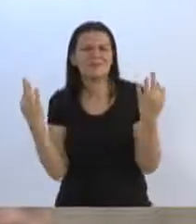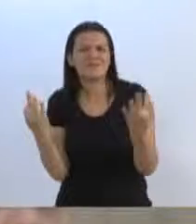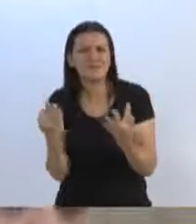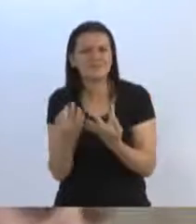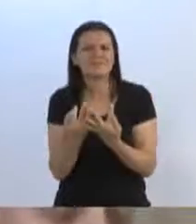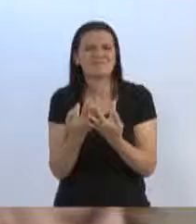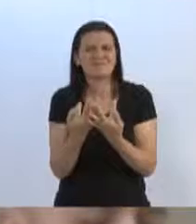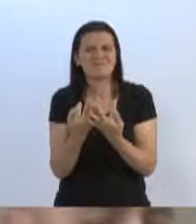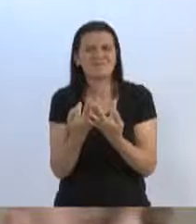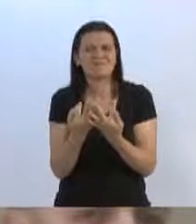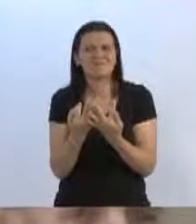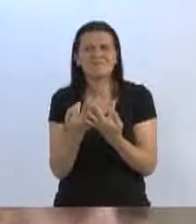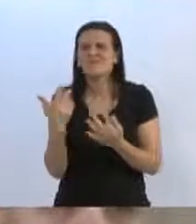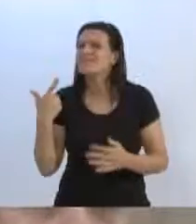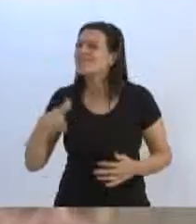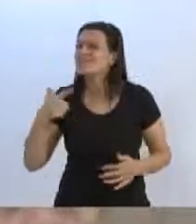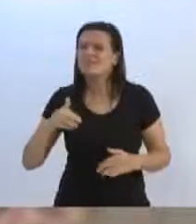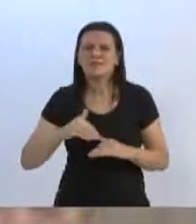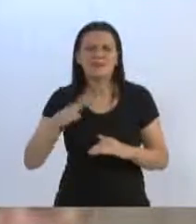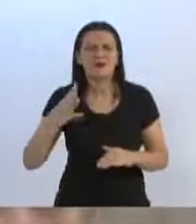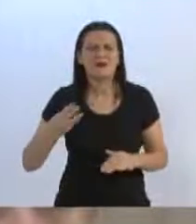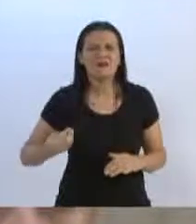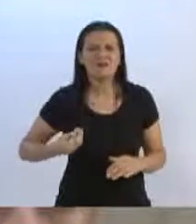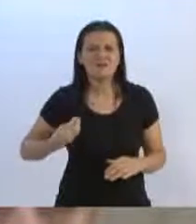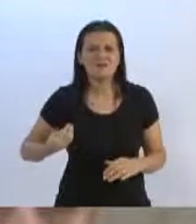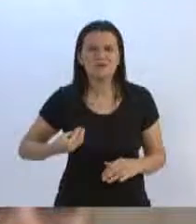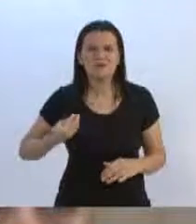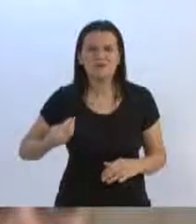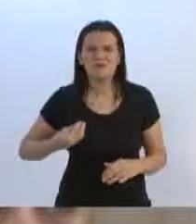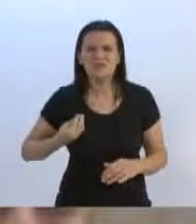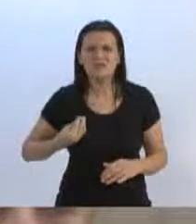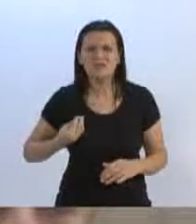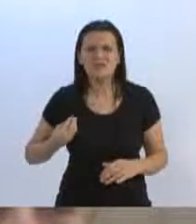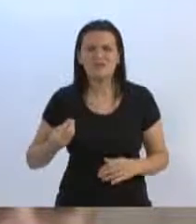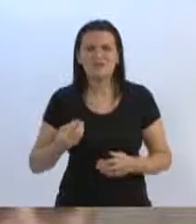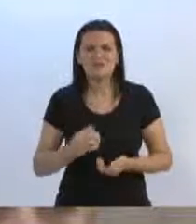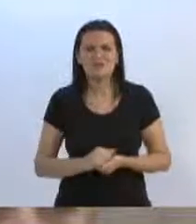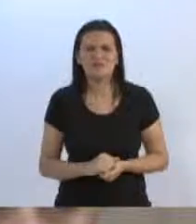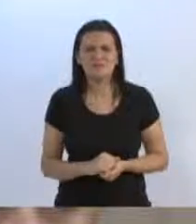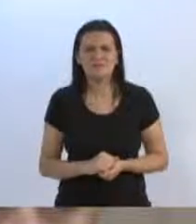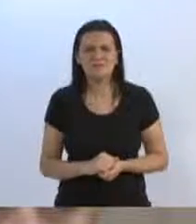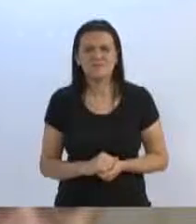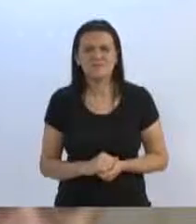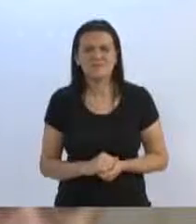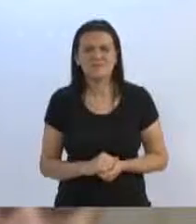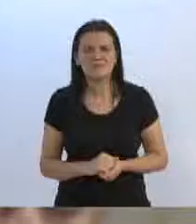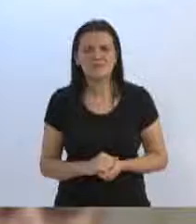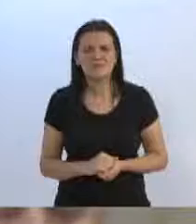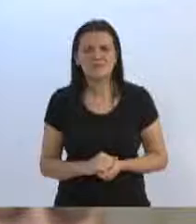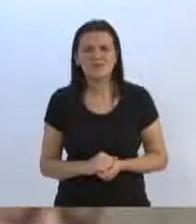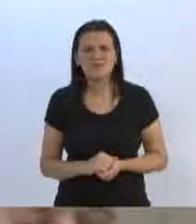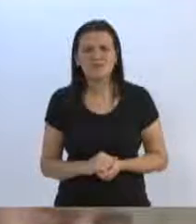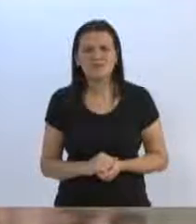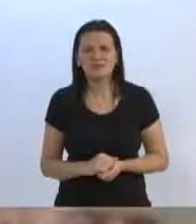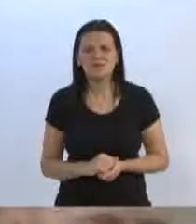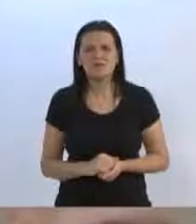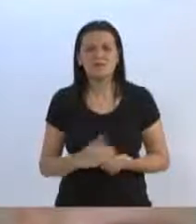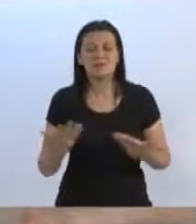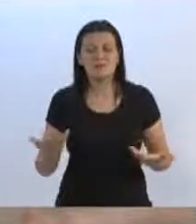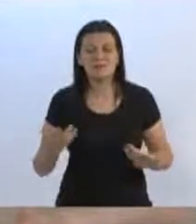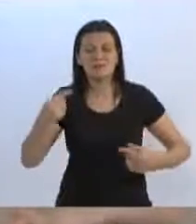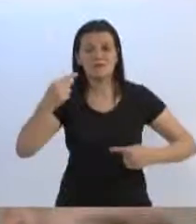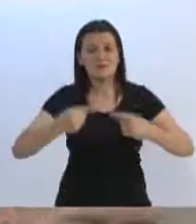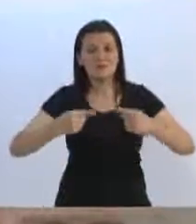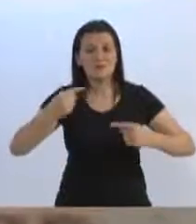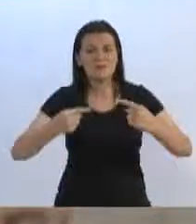familiares que não terão mais a presença física dos seus entes queridos. E aí a gente vai debater com relação